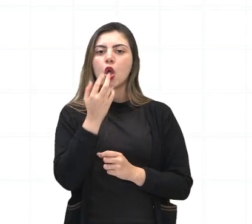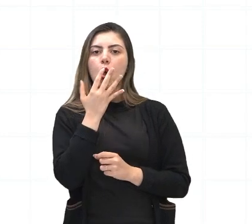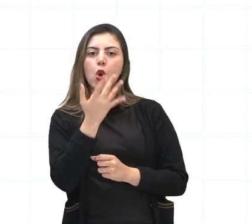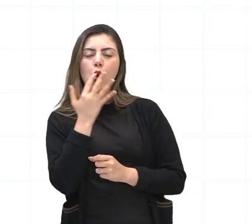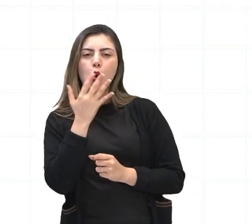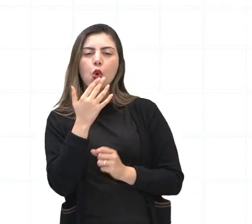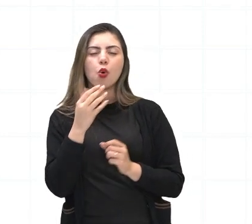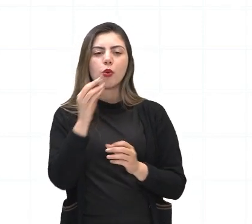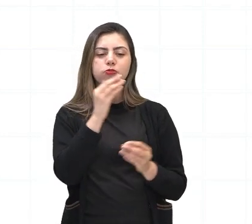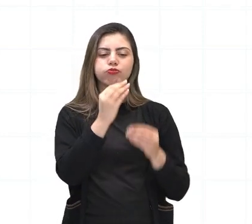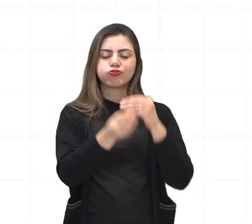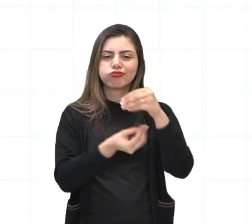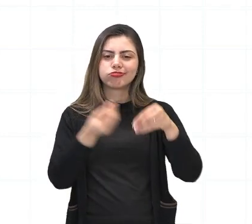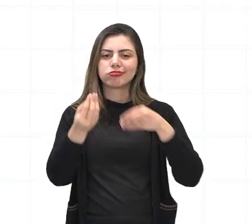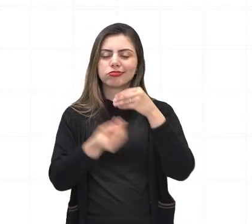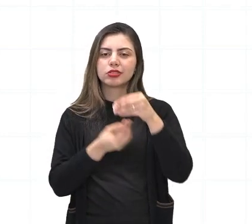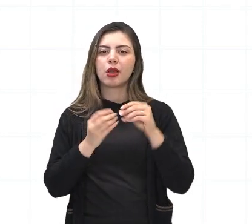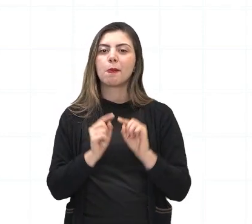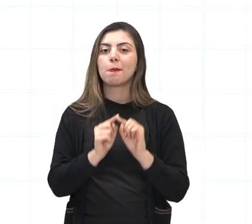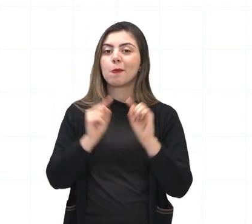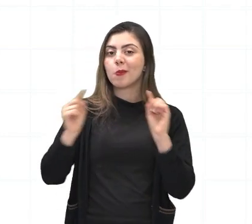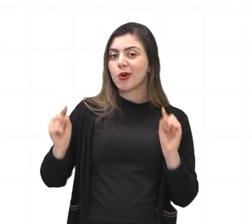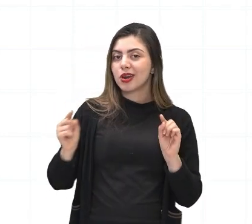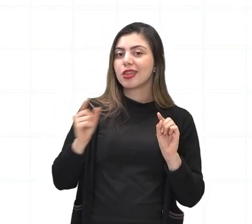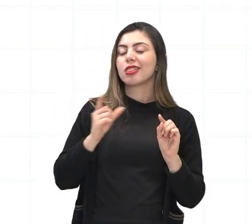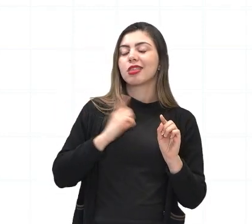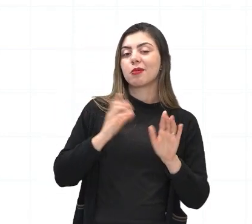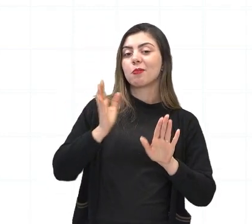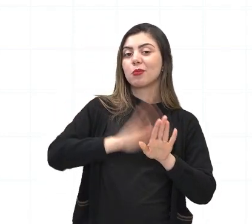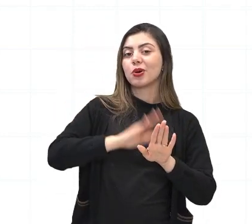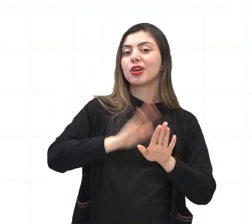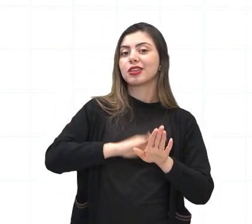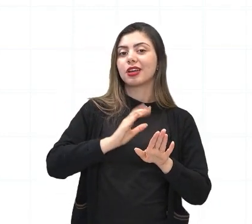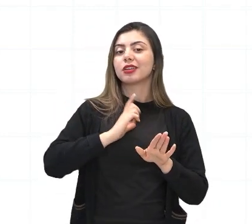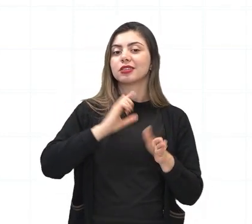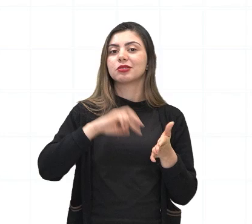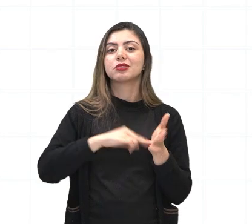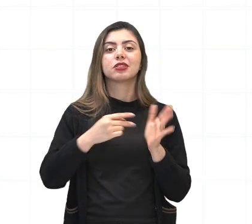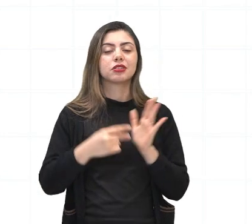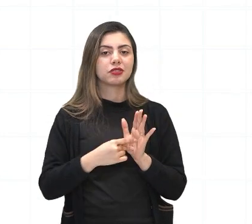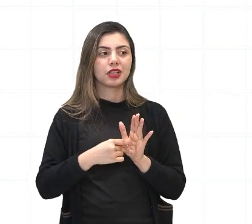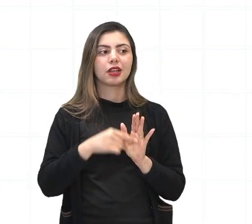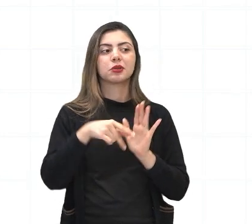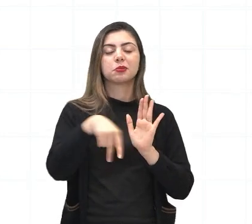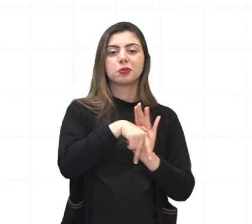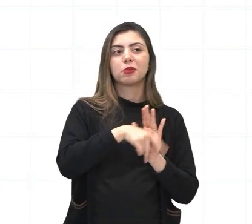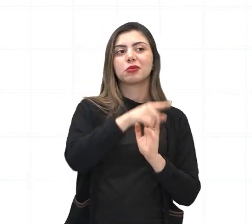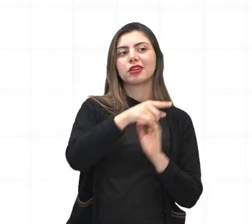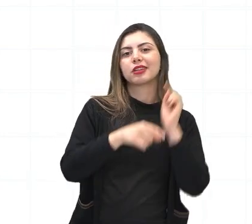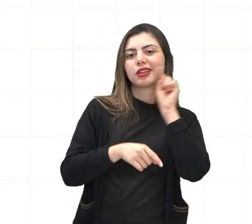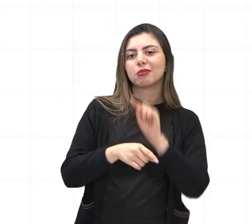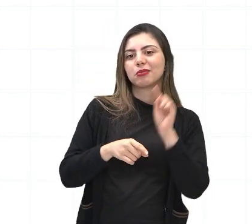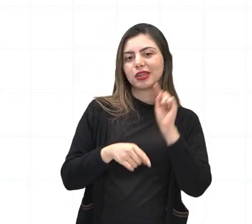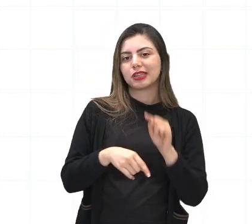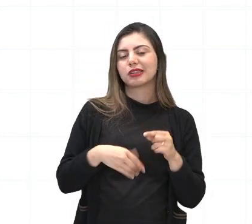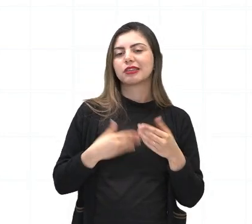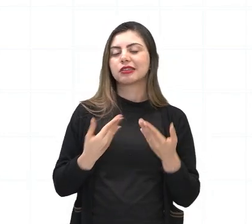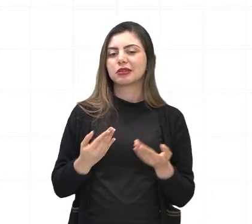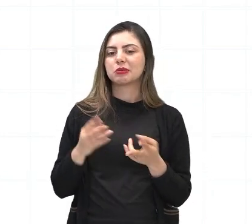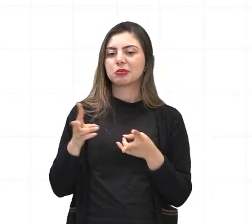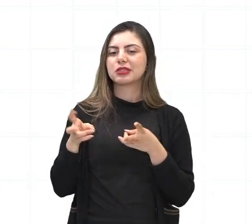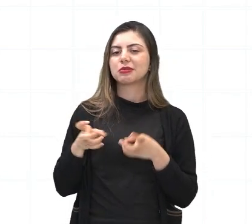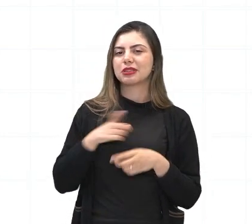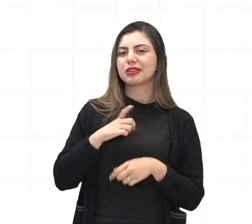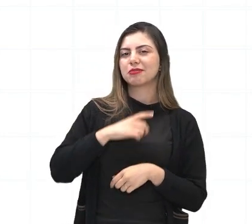alegres Mas elas trazem ali sempre uma referenci Zinha a uma personalidade americana aí a gente tem Kate Moss Mary